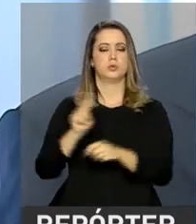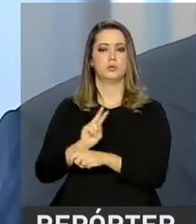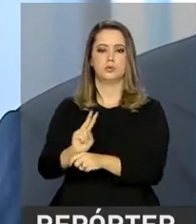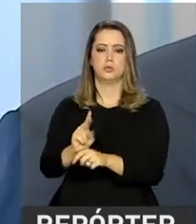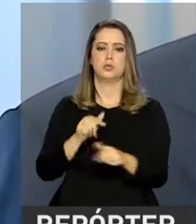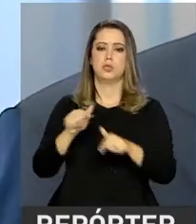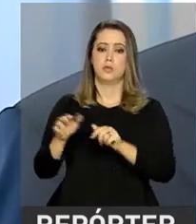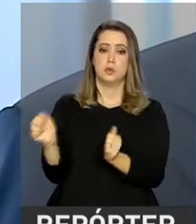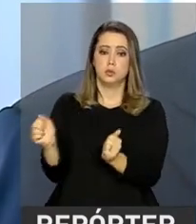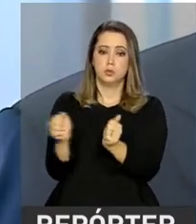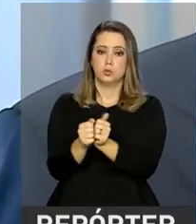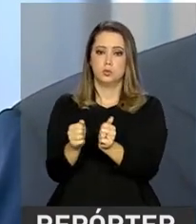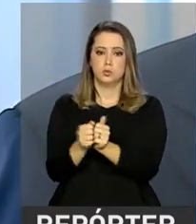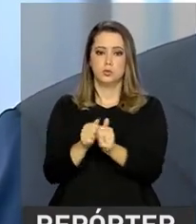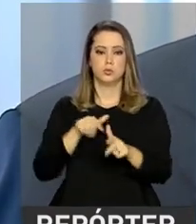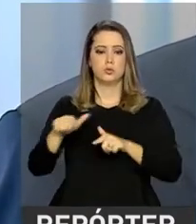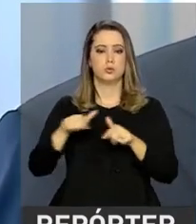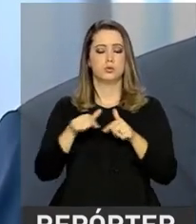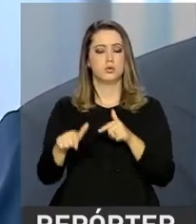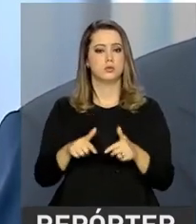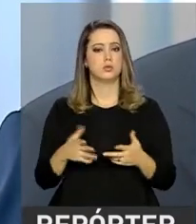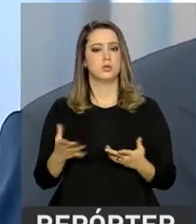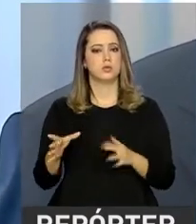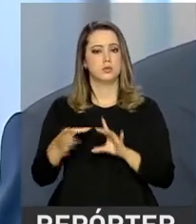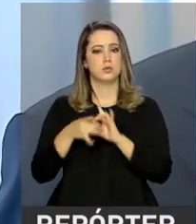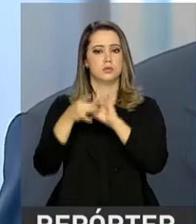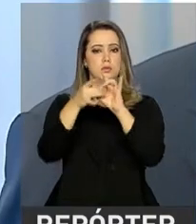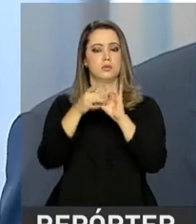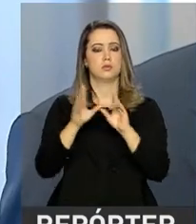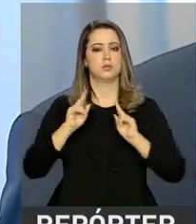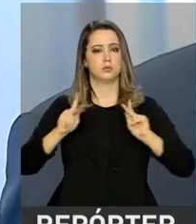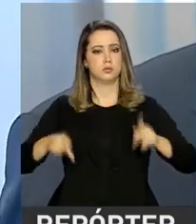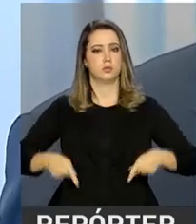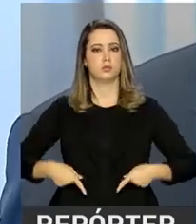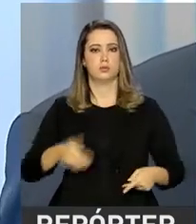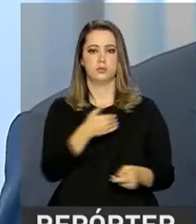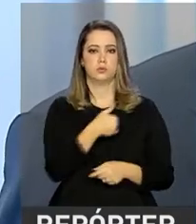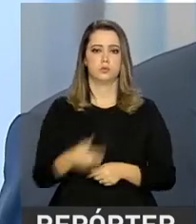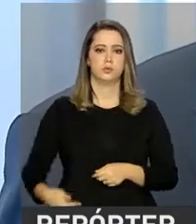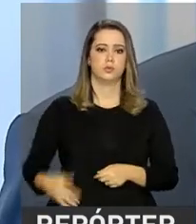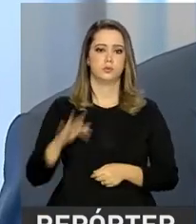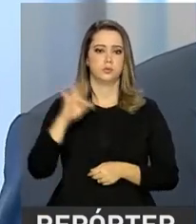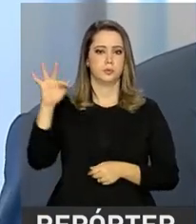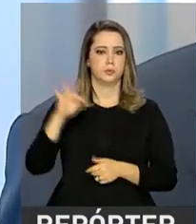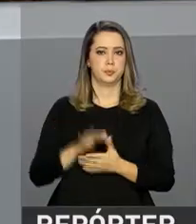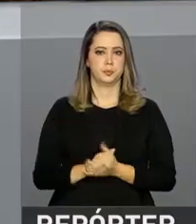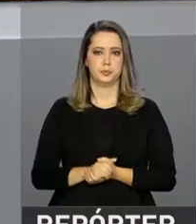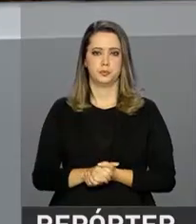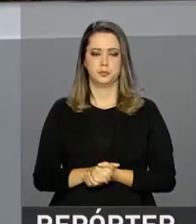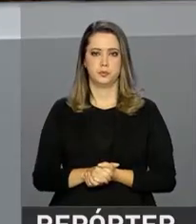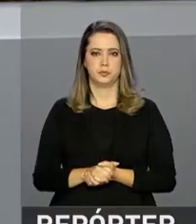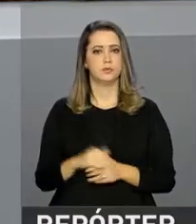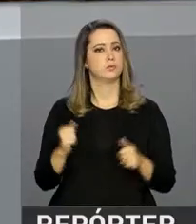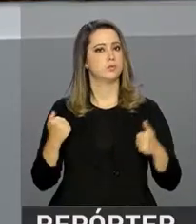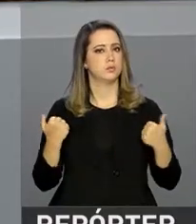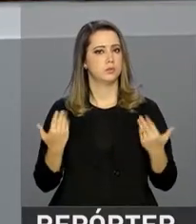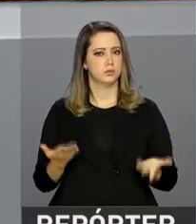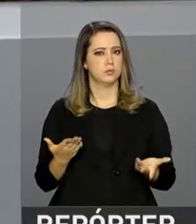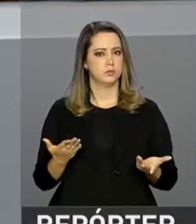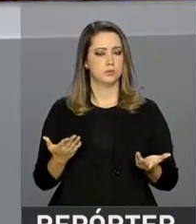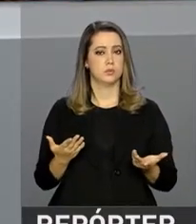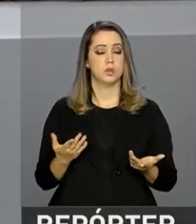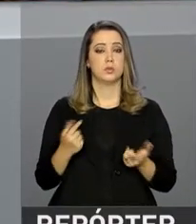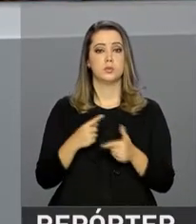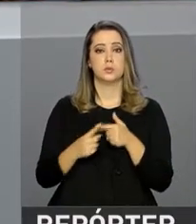ativamente nessa atividade nessa ação coordenada humanitária do governo federal em roraima e ainda sobre a situação